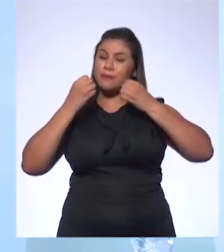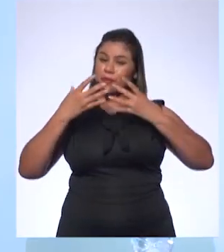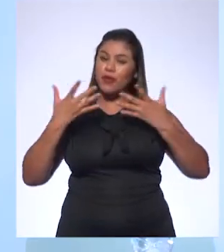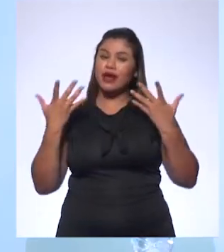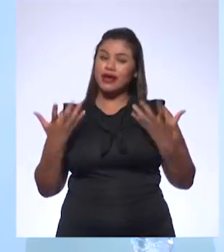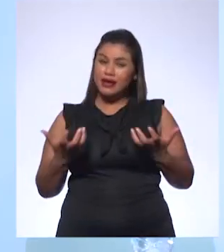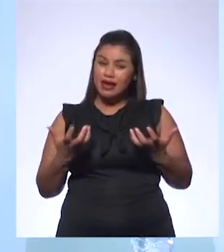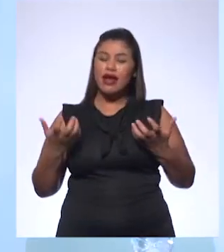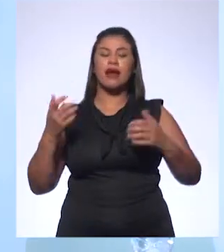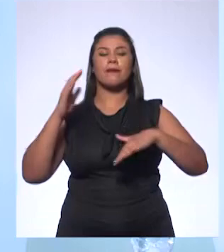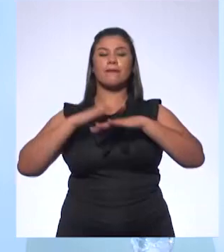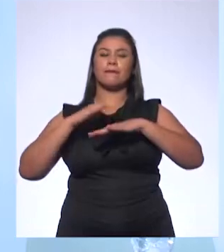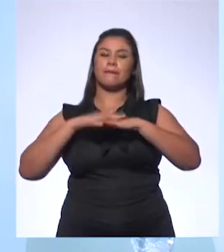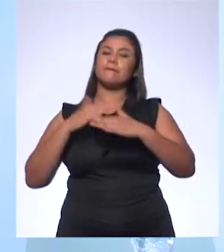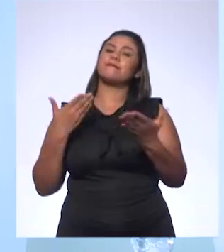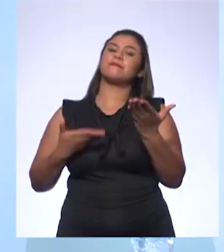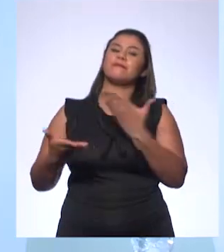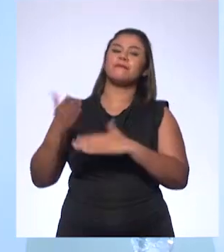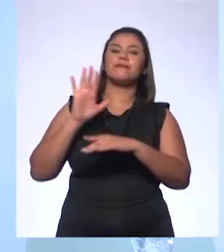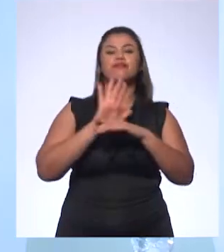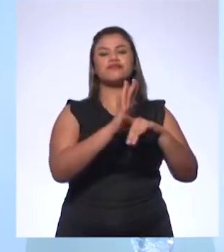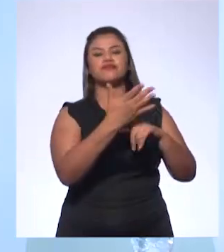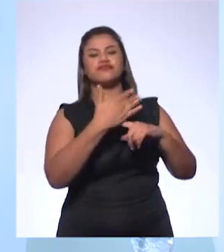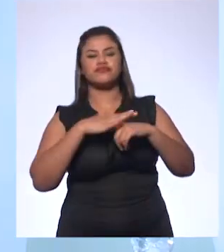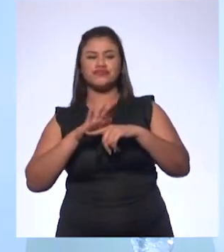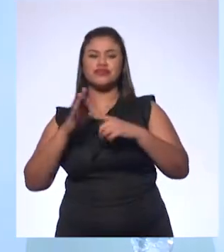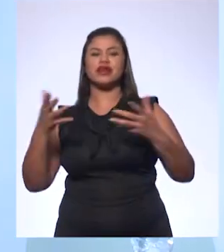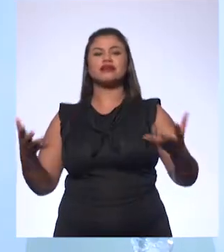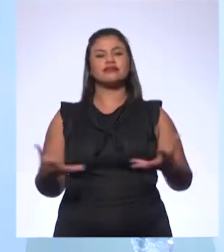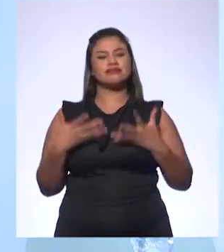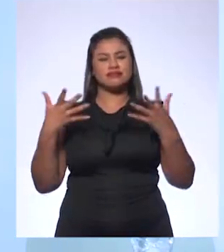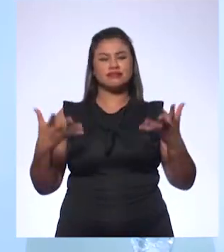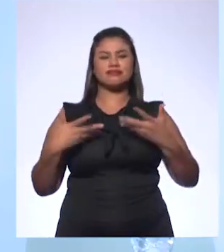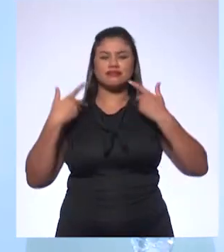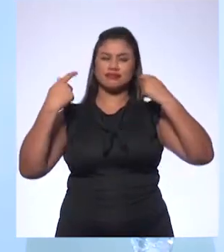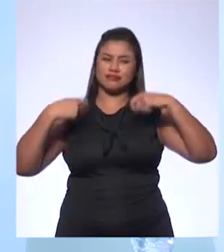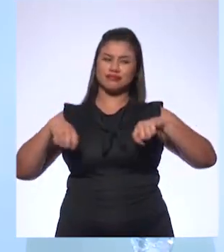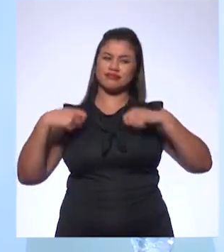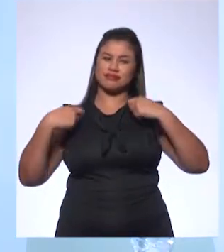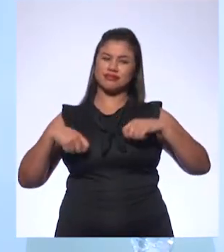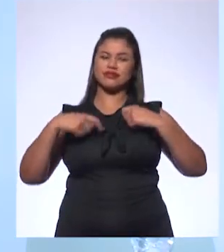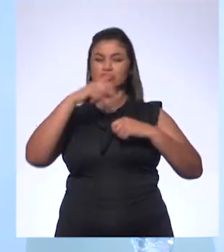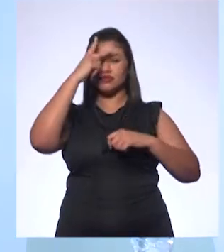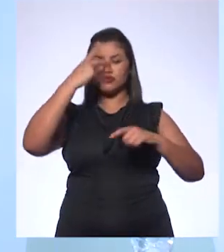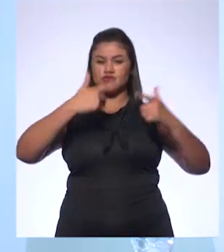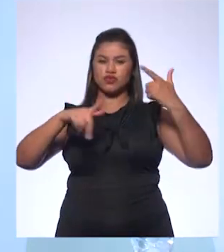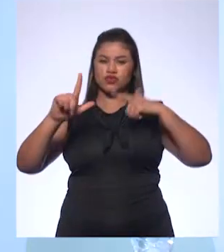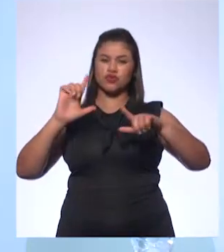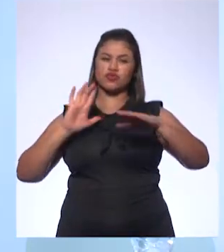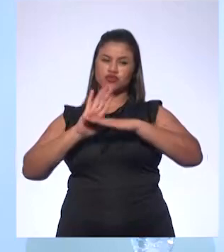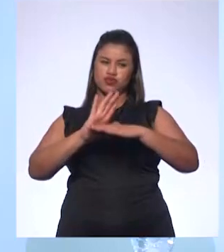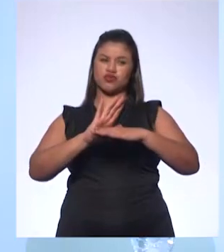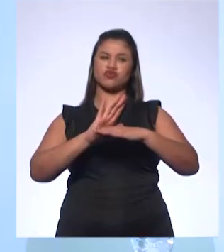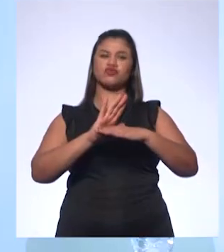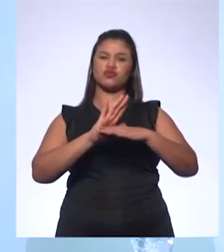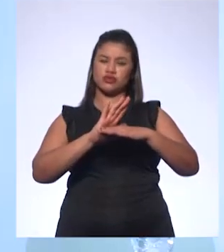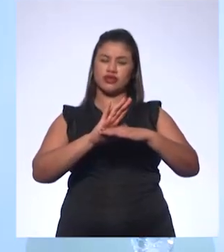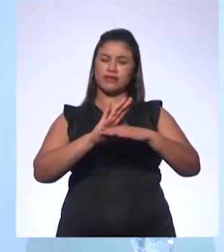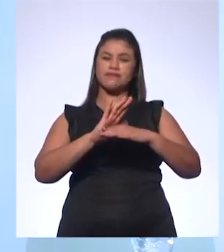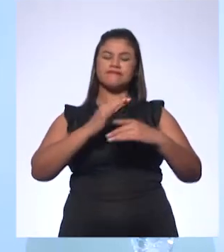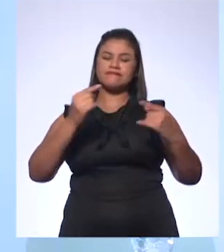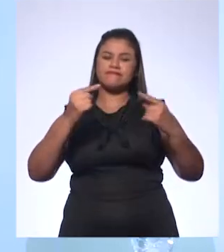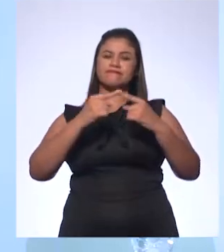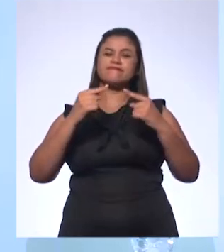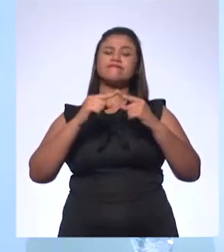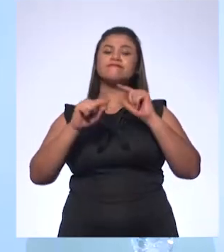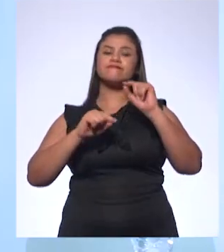precisa colaborar de alguma forma e incentivar outras pessoas a também colaborarem para que essa